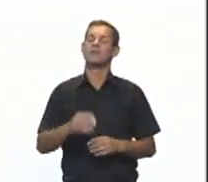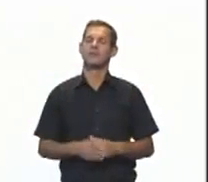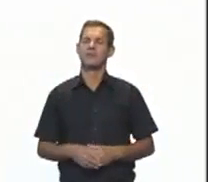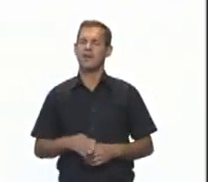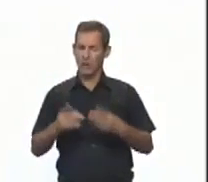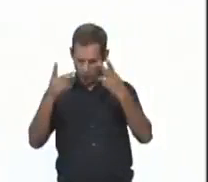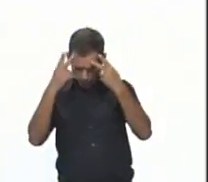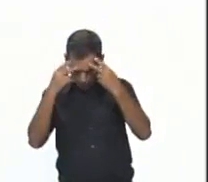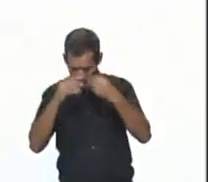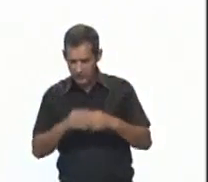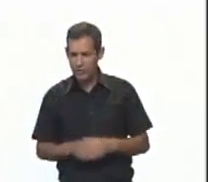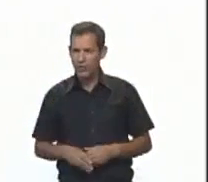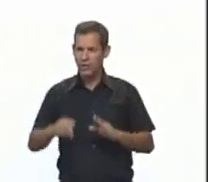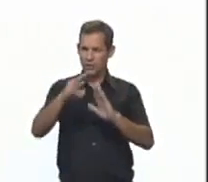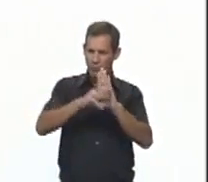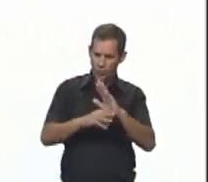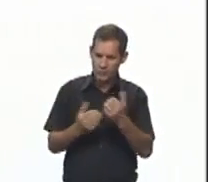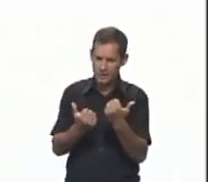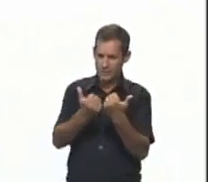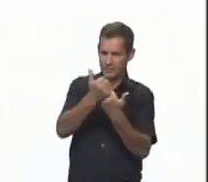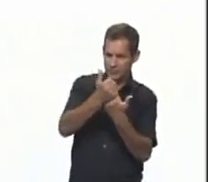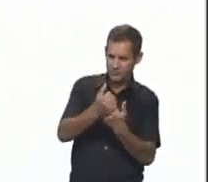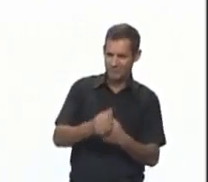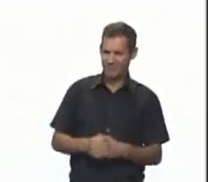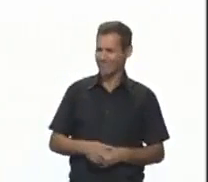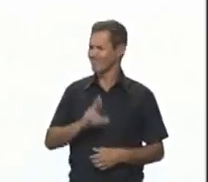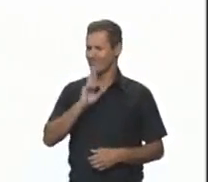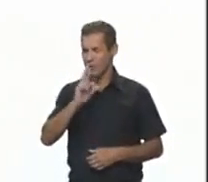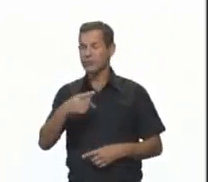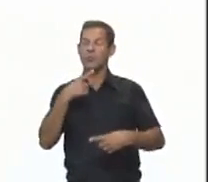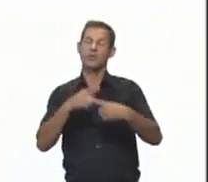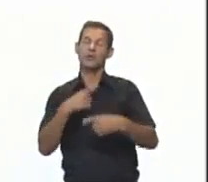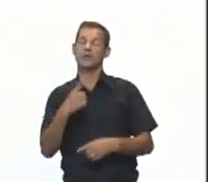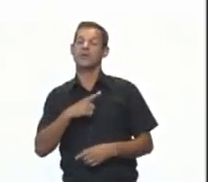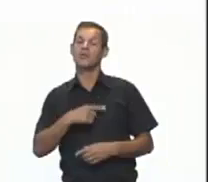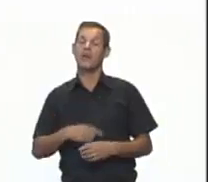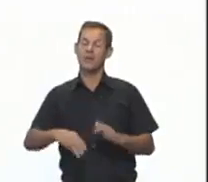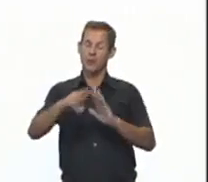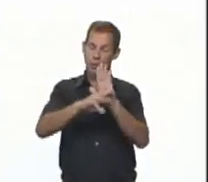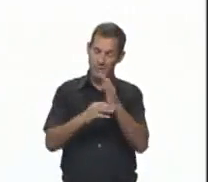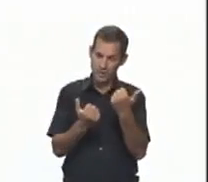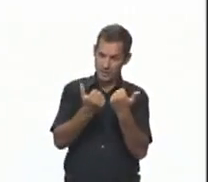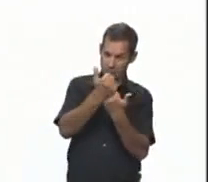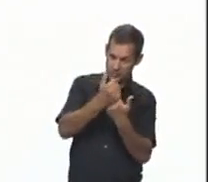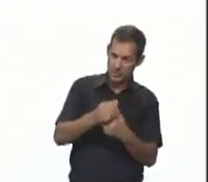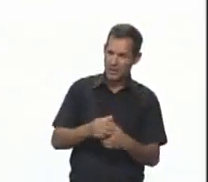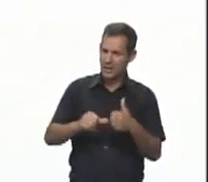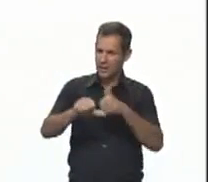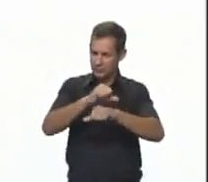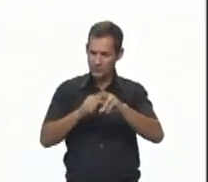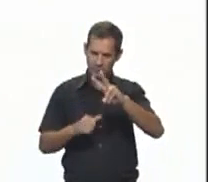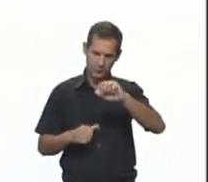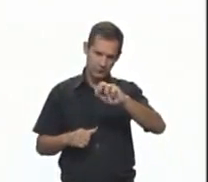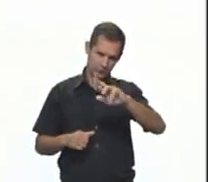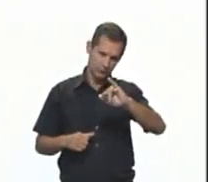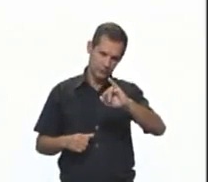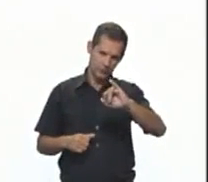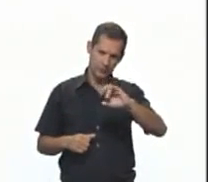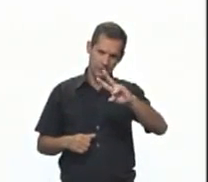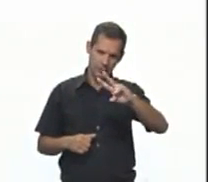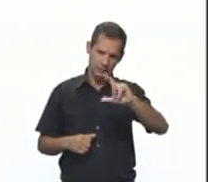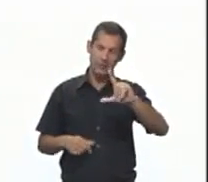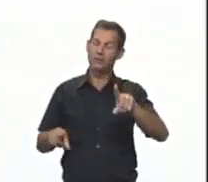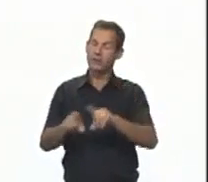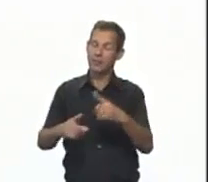utiliza? Geralmente quando o método da substituição não funciona. Porque quando a gente tem o método da substituição, mudança de variável, você também